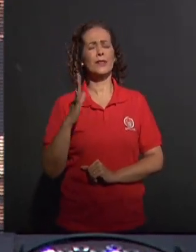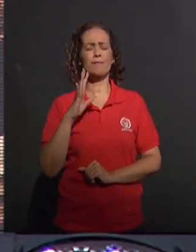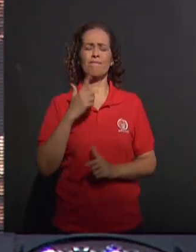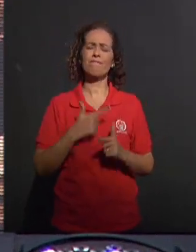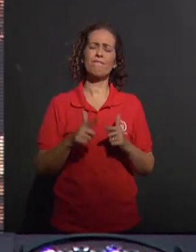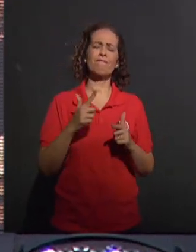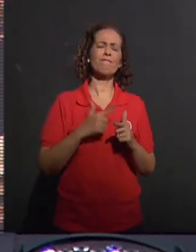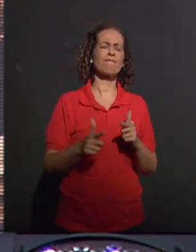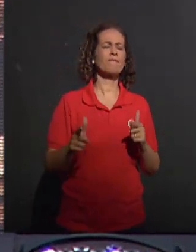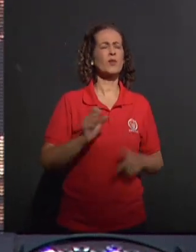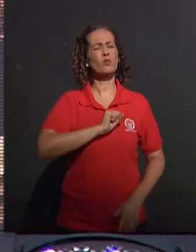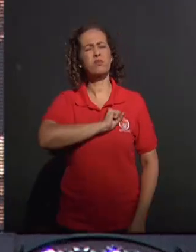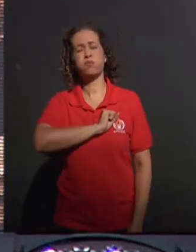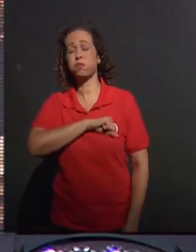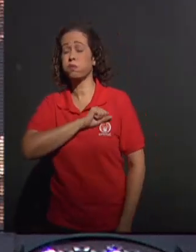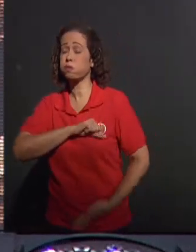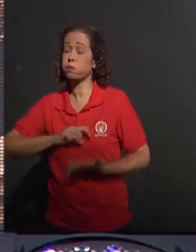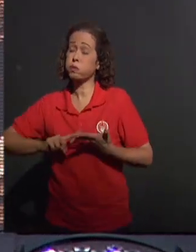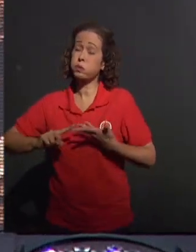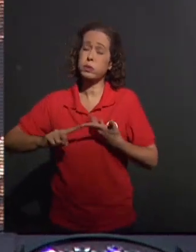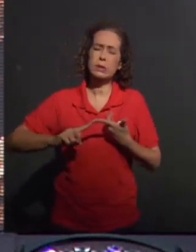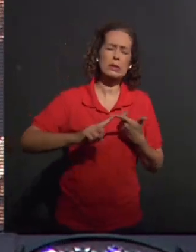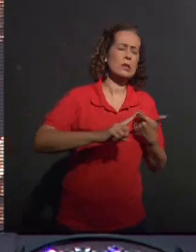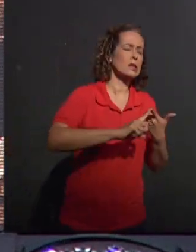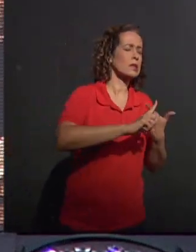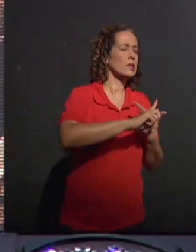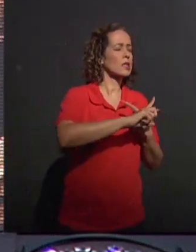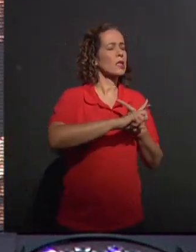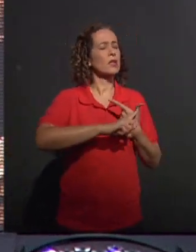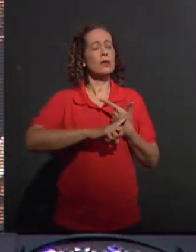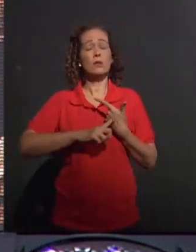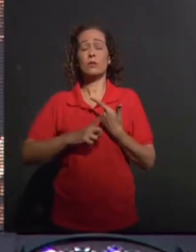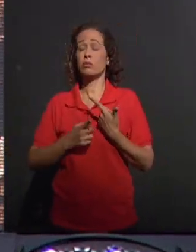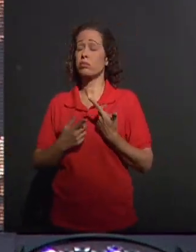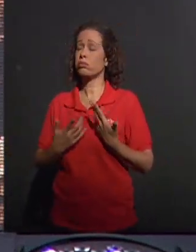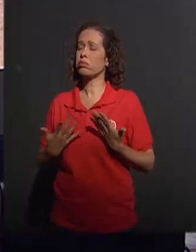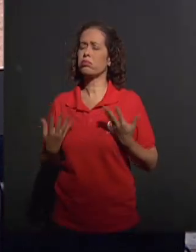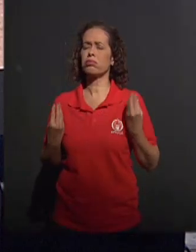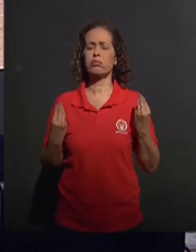tantas maldições, Senhor, tantas maldições.